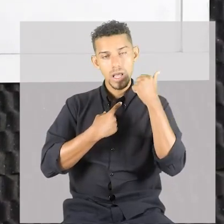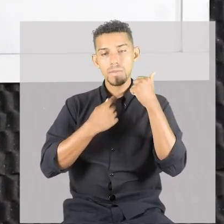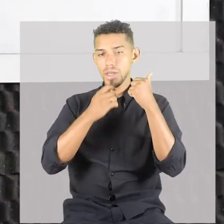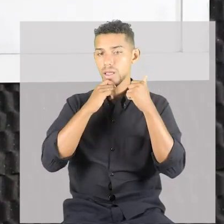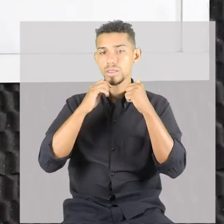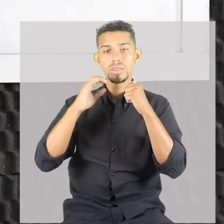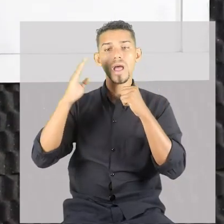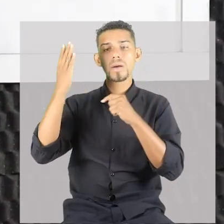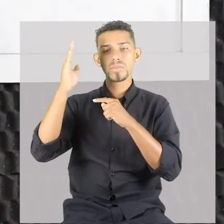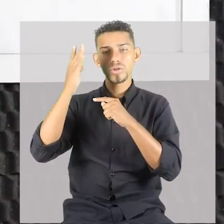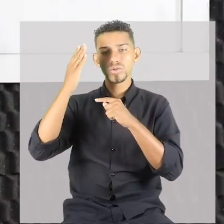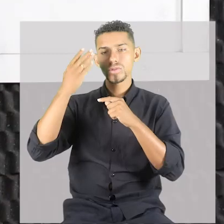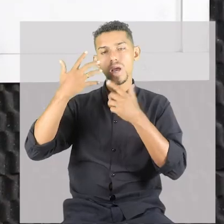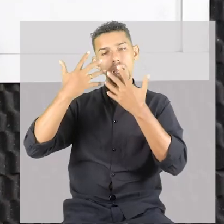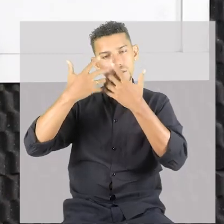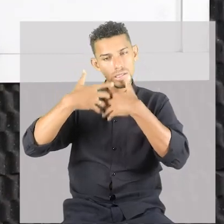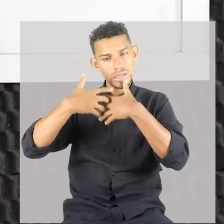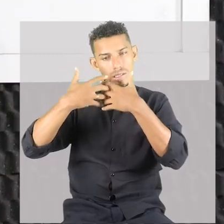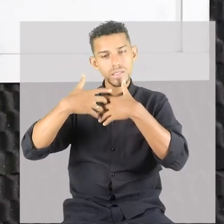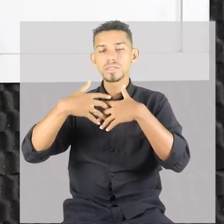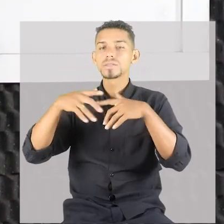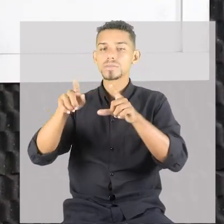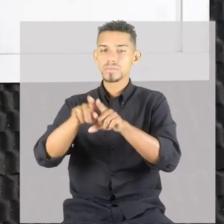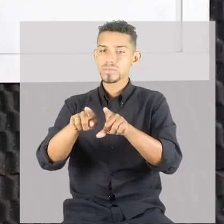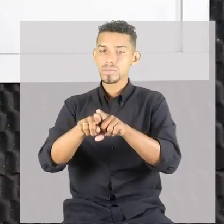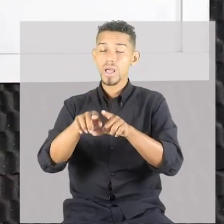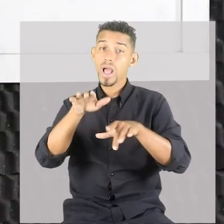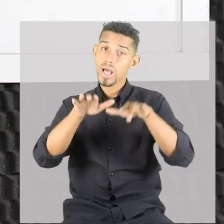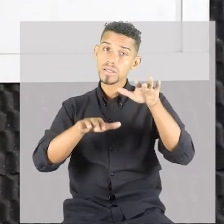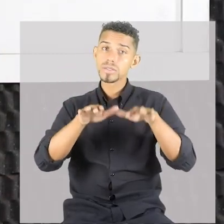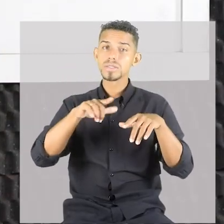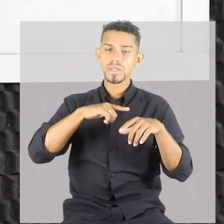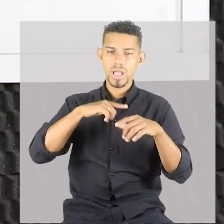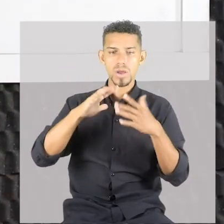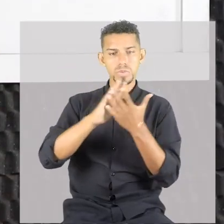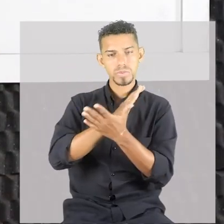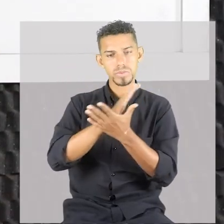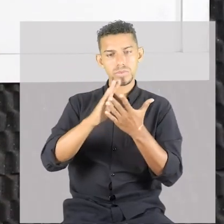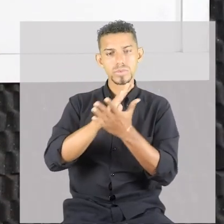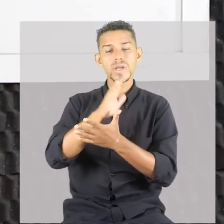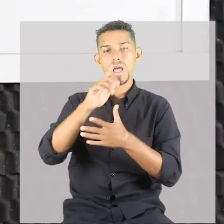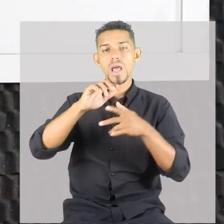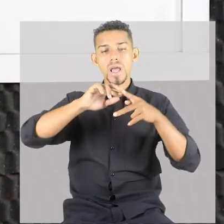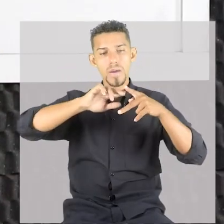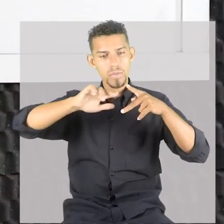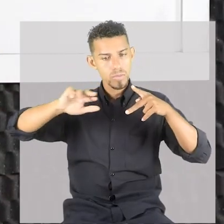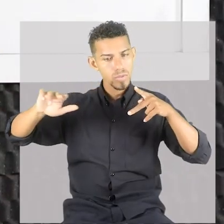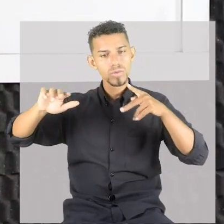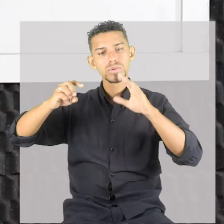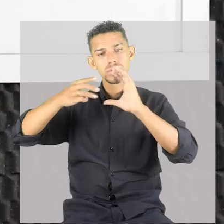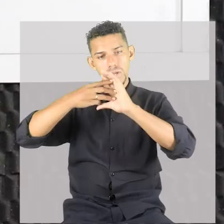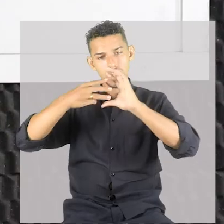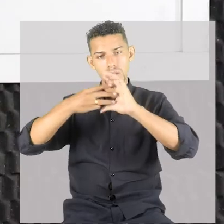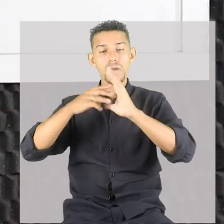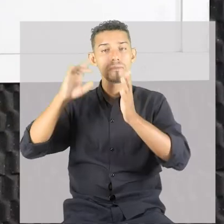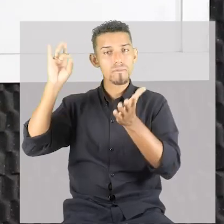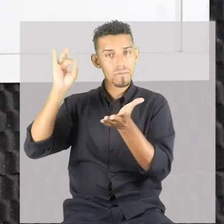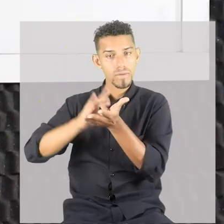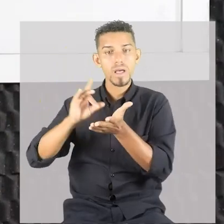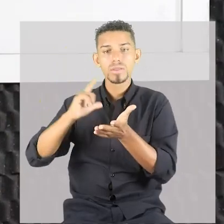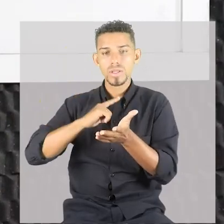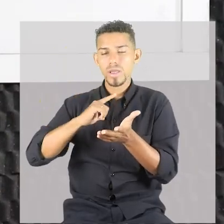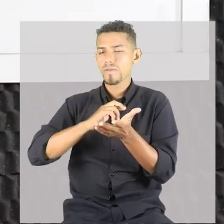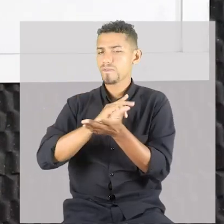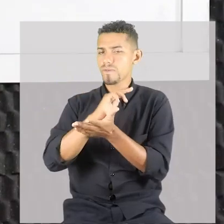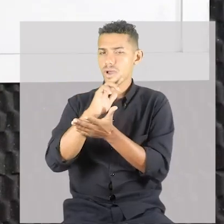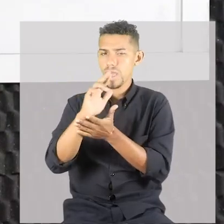na biologia é um pouquinho mais complexo que isso, tá? Então, às vezes, existem alguns organismos que são pluricelulares, que têm, de fato, né, ali